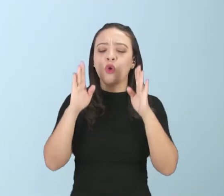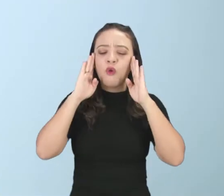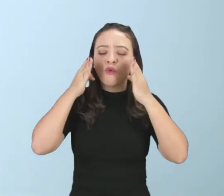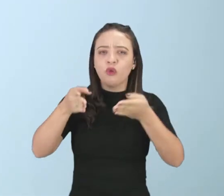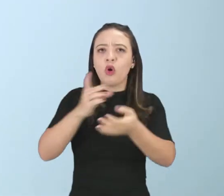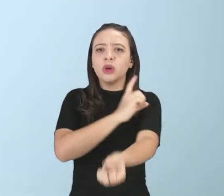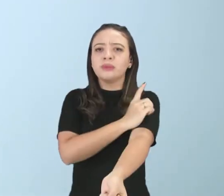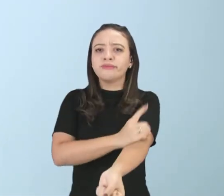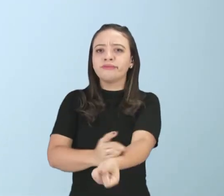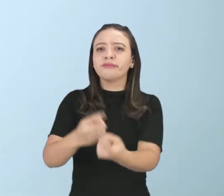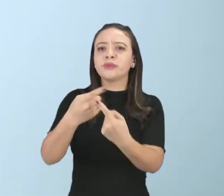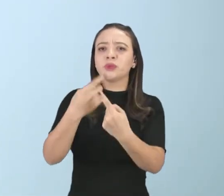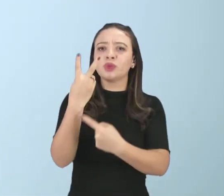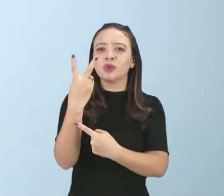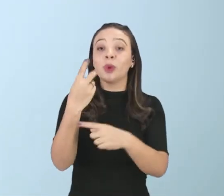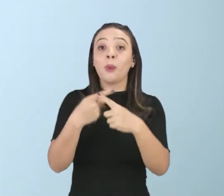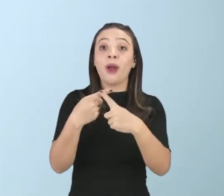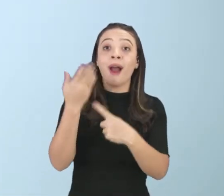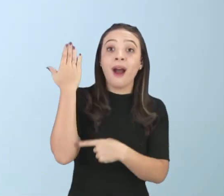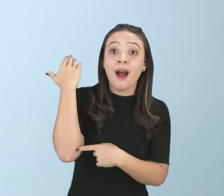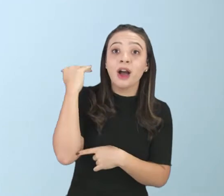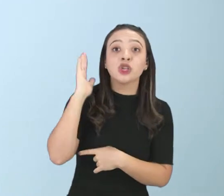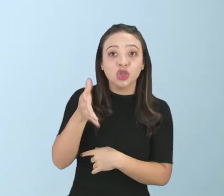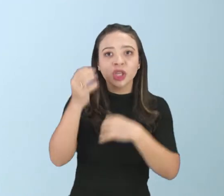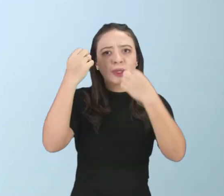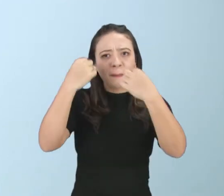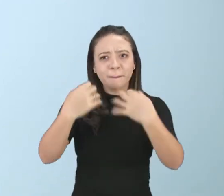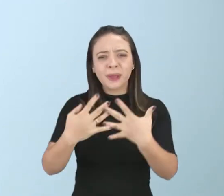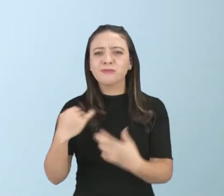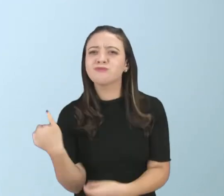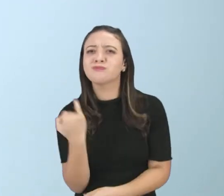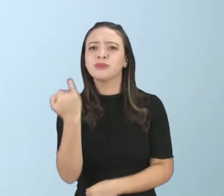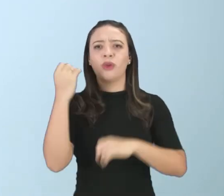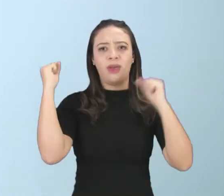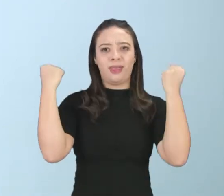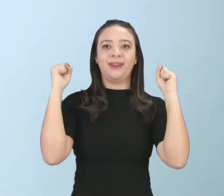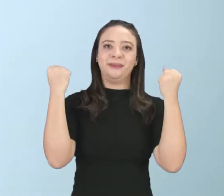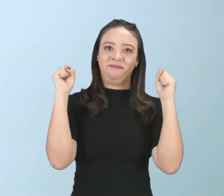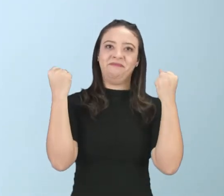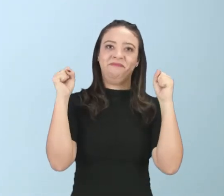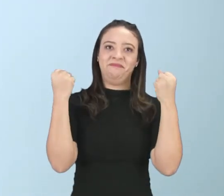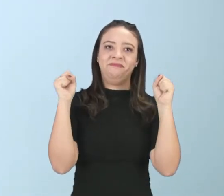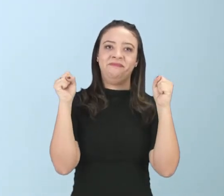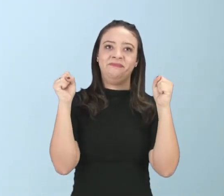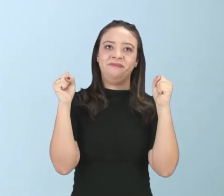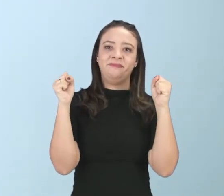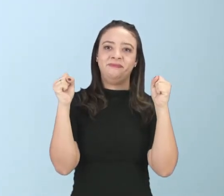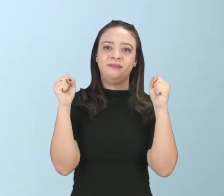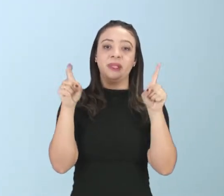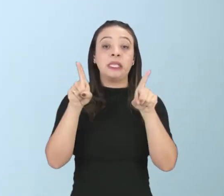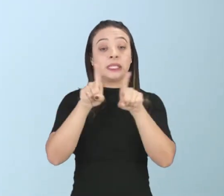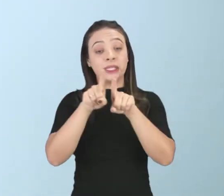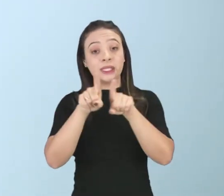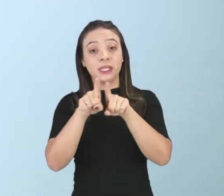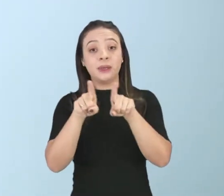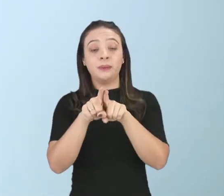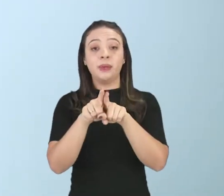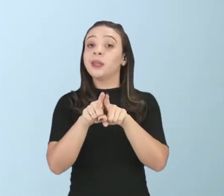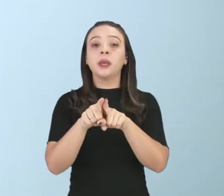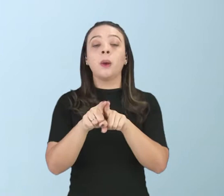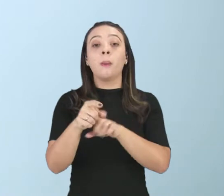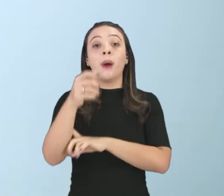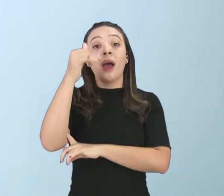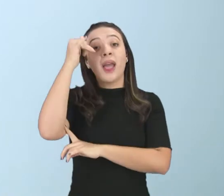2? Porque em diversas aulas nós já falamos da importância do exercício físico, na relação de prevenção